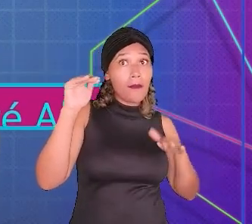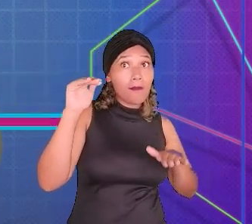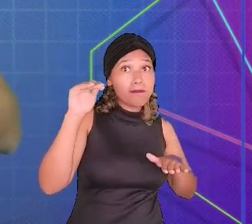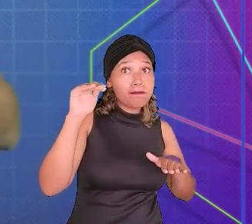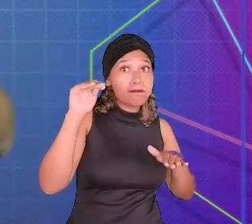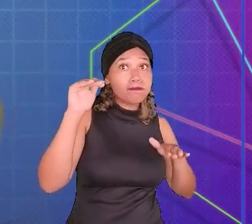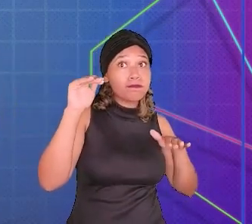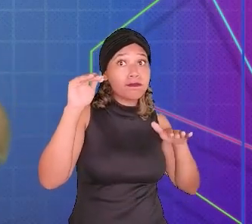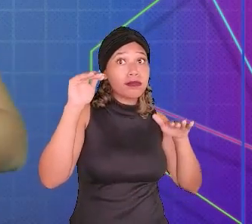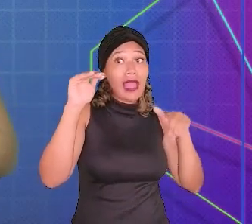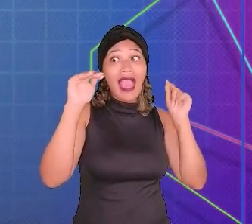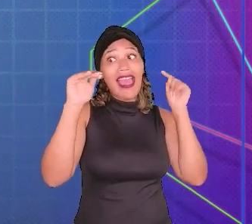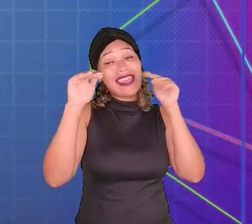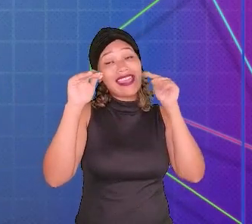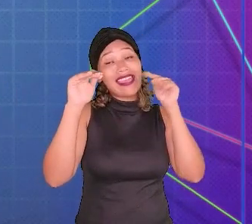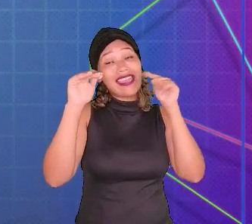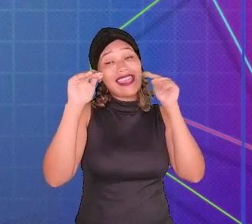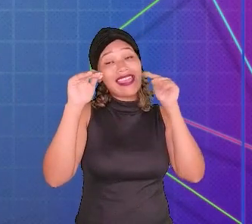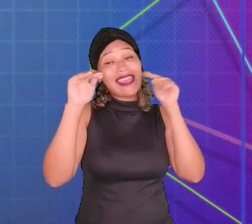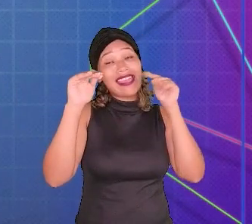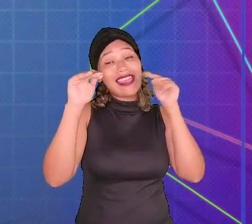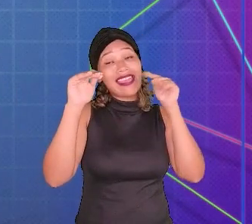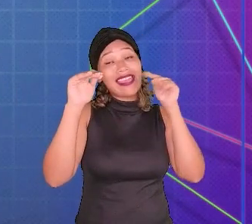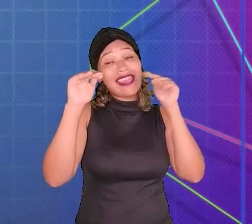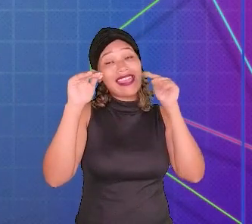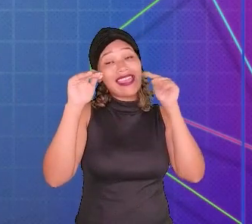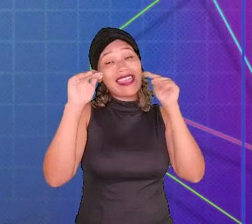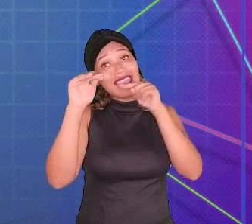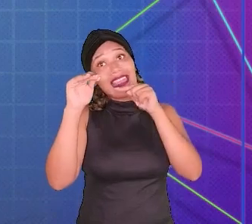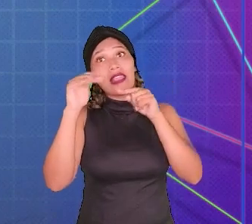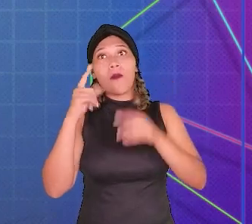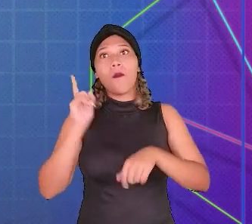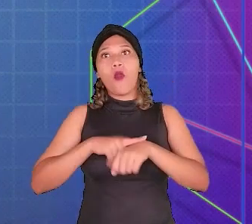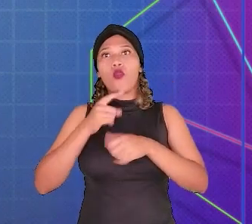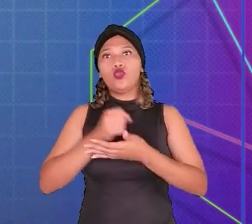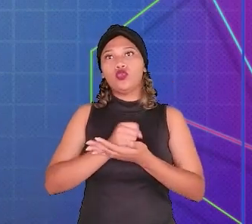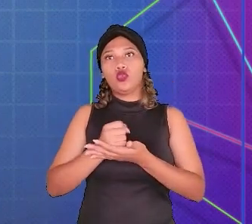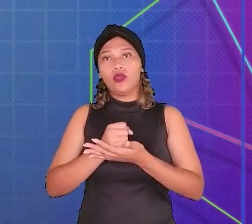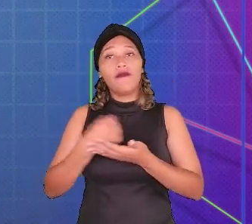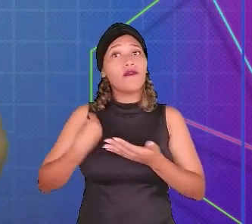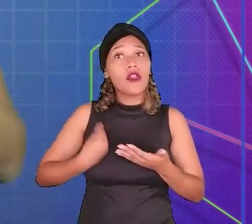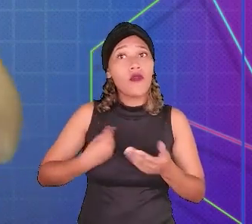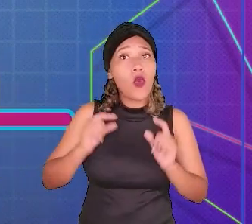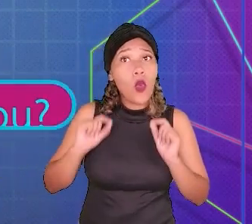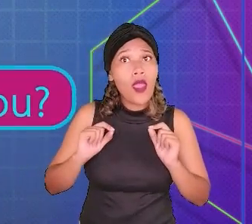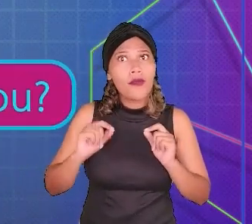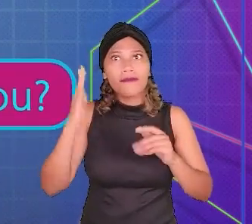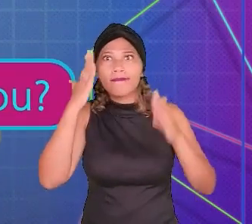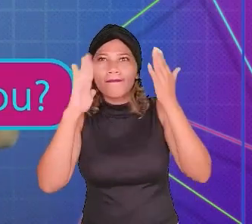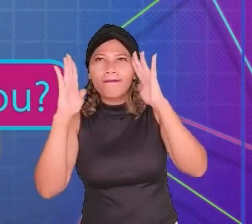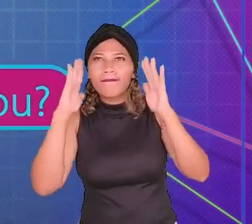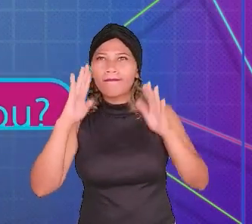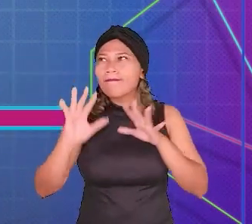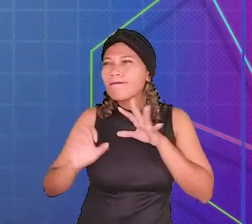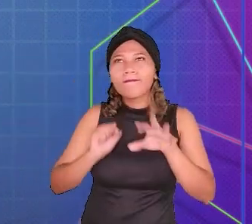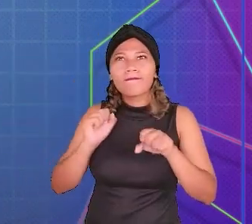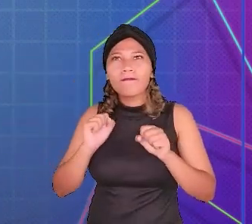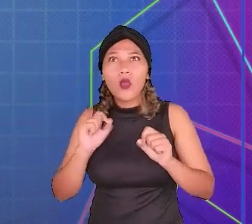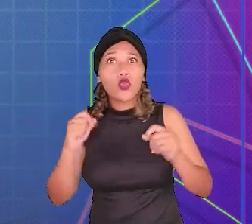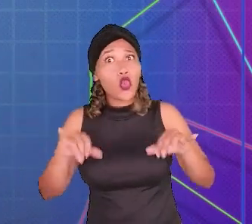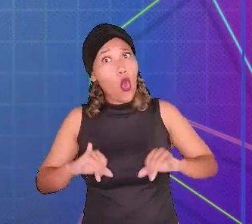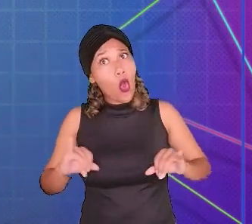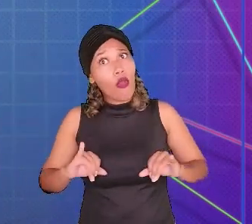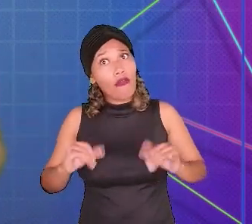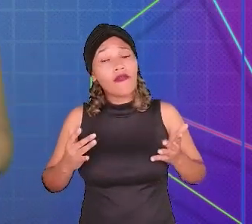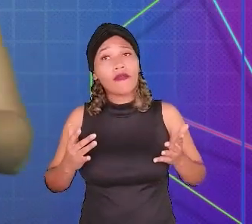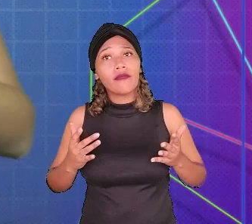chegar até o início da vida adulta. O que ele viveu para chegar até ali? O que ele viveu para chegar até ali, quais aventuras ele participou, o que